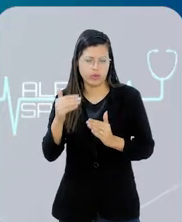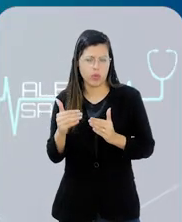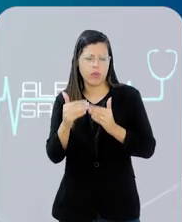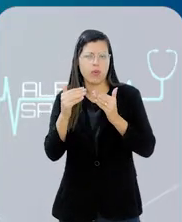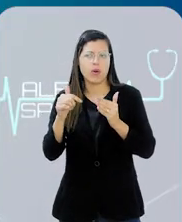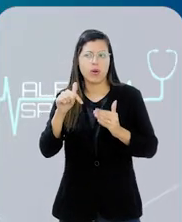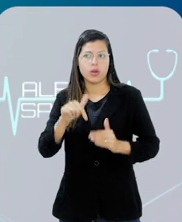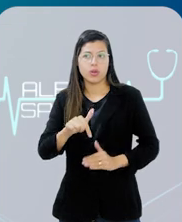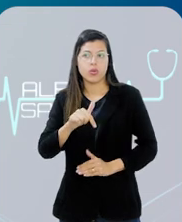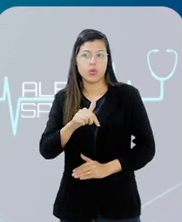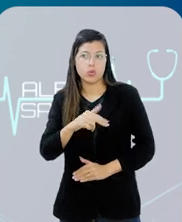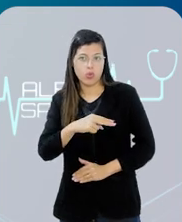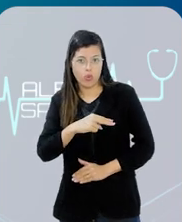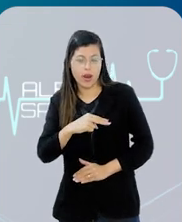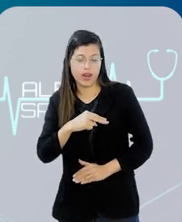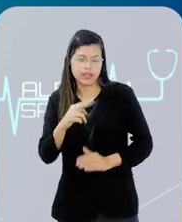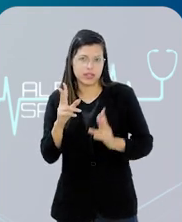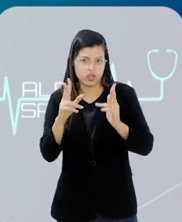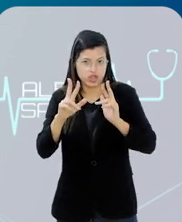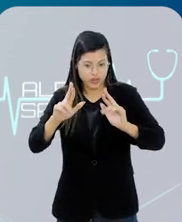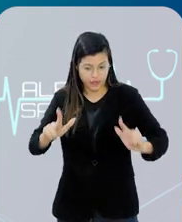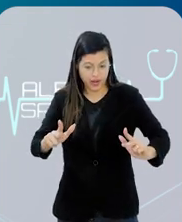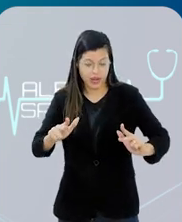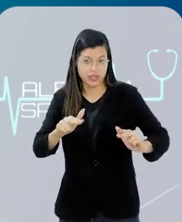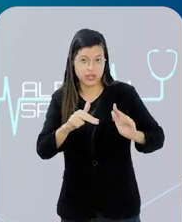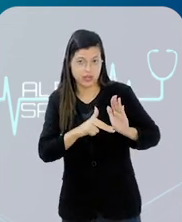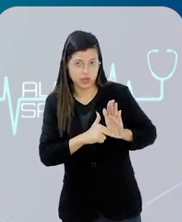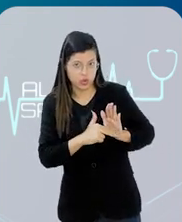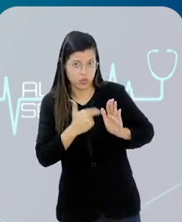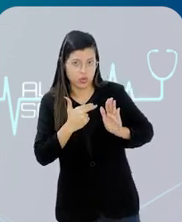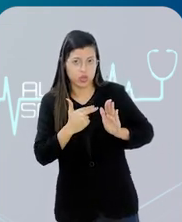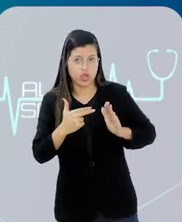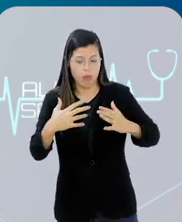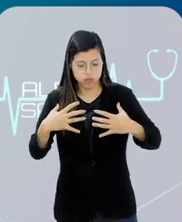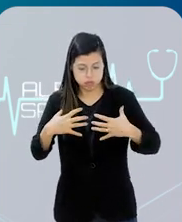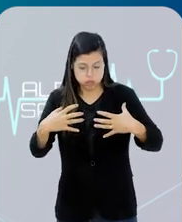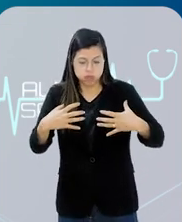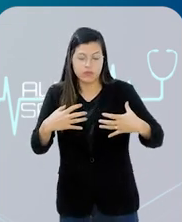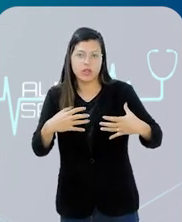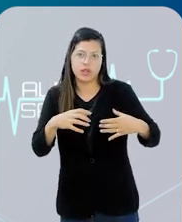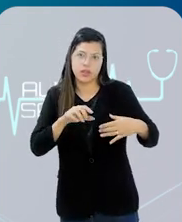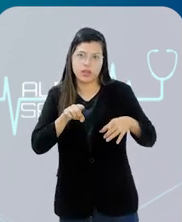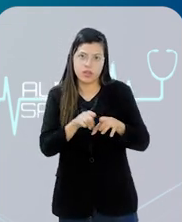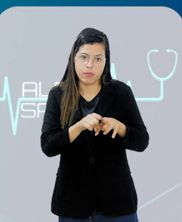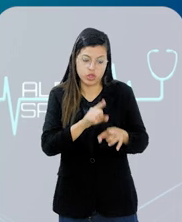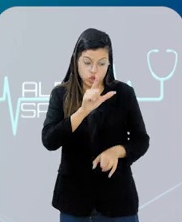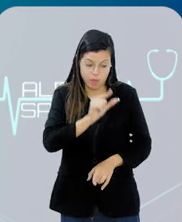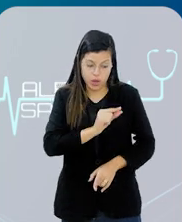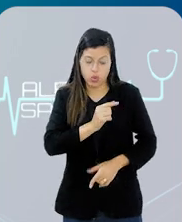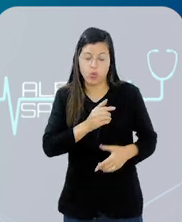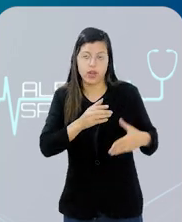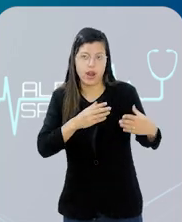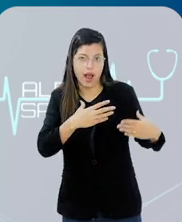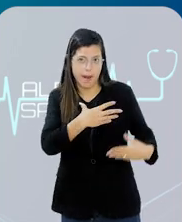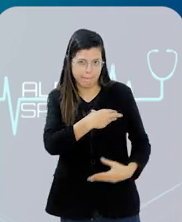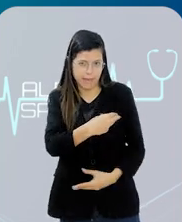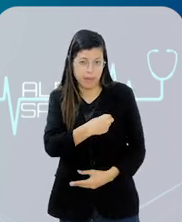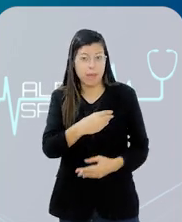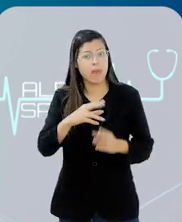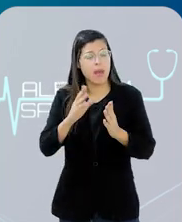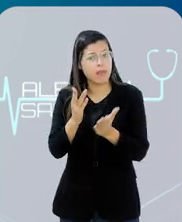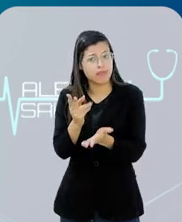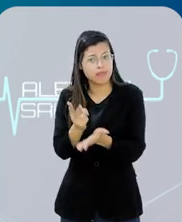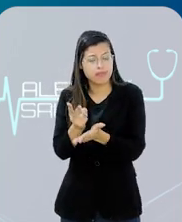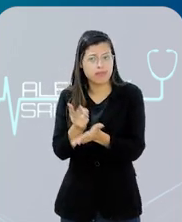da gigantomastia para uma mama redutora, ela é praticamente a mesma. O que nós vamos mudar é